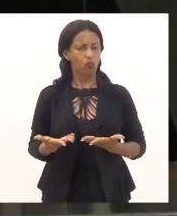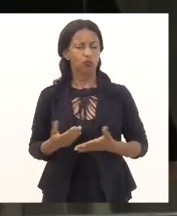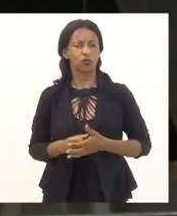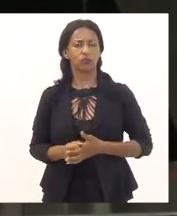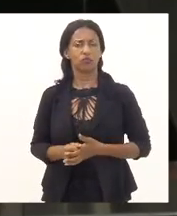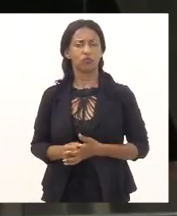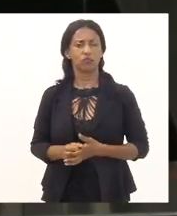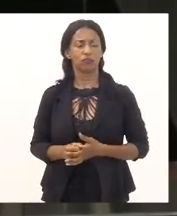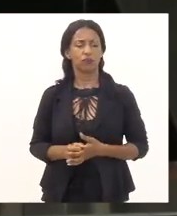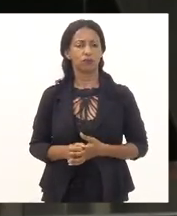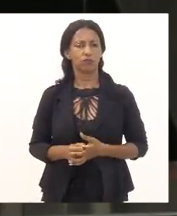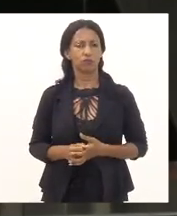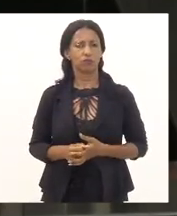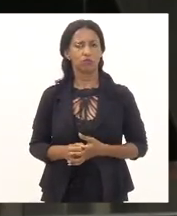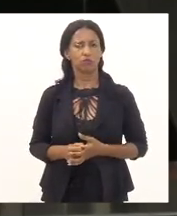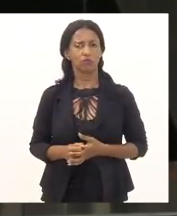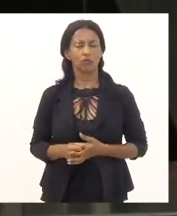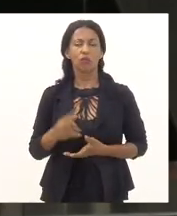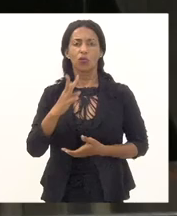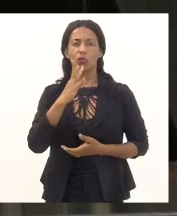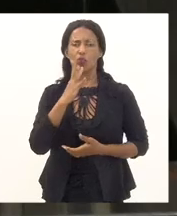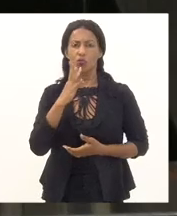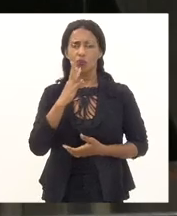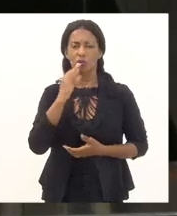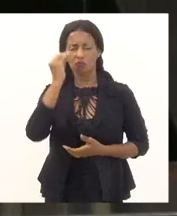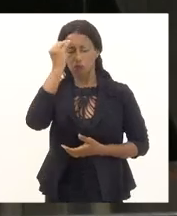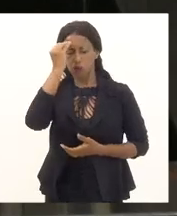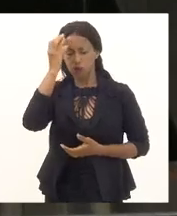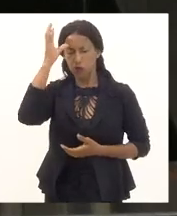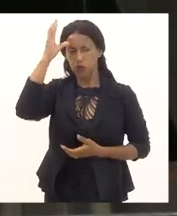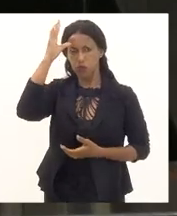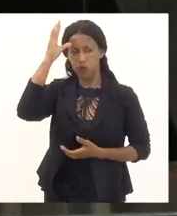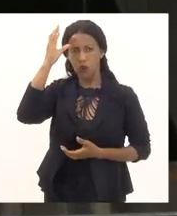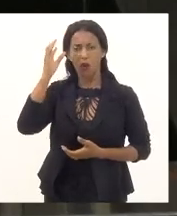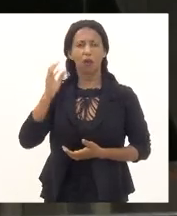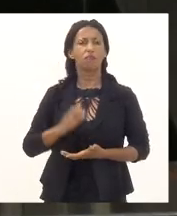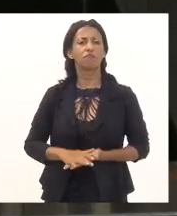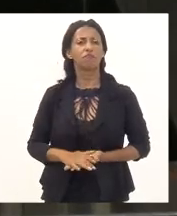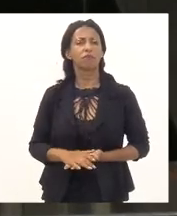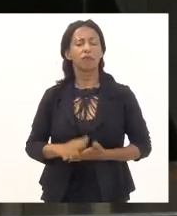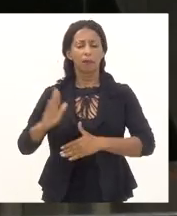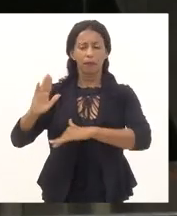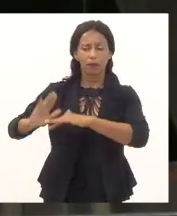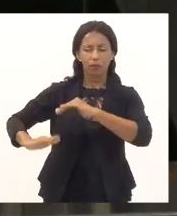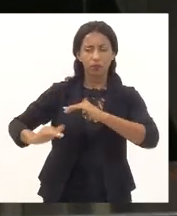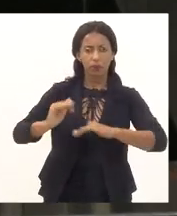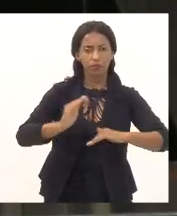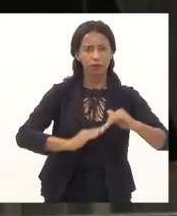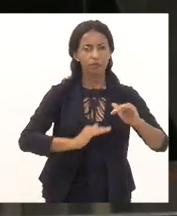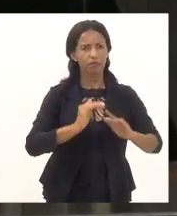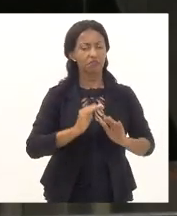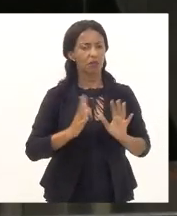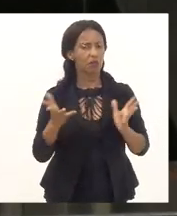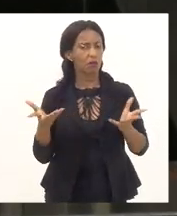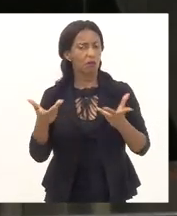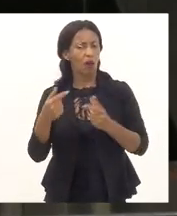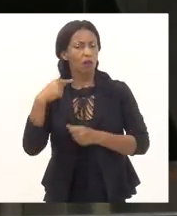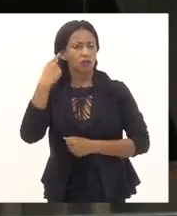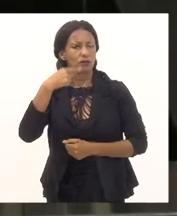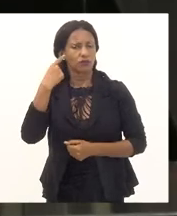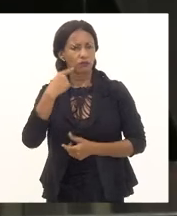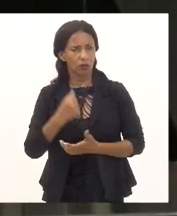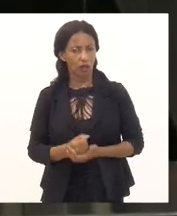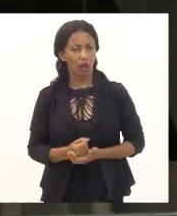ética, um homem conhecedor da sua profissão, um excelente